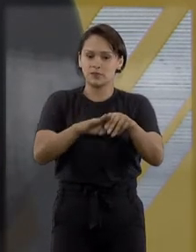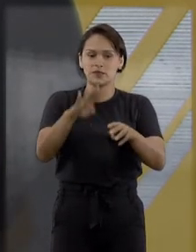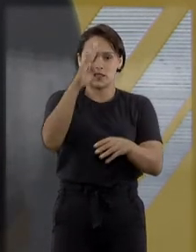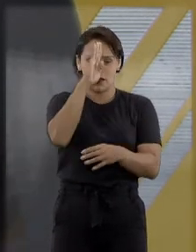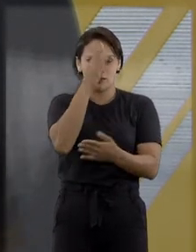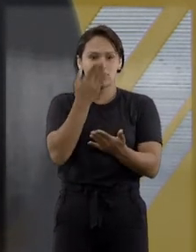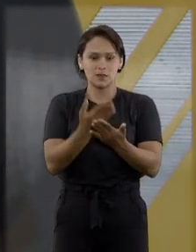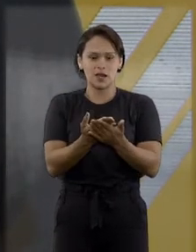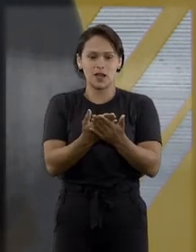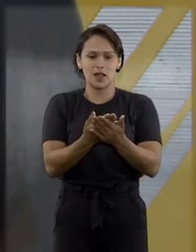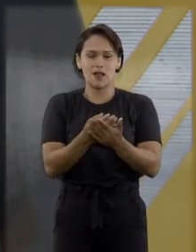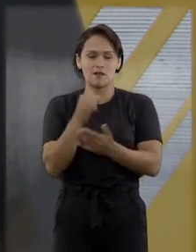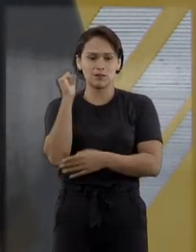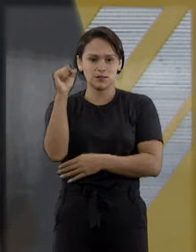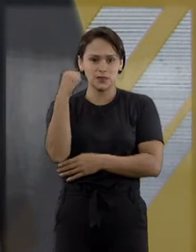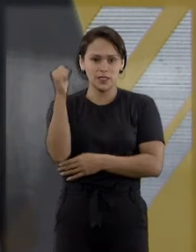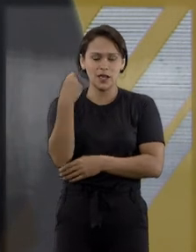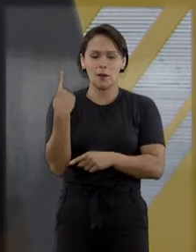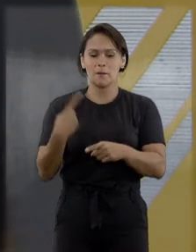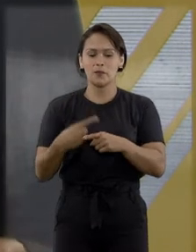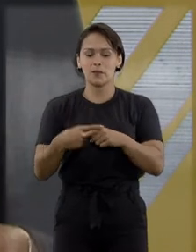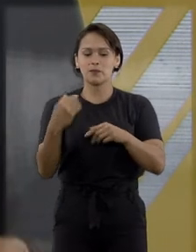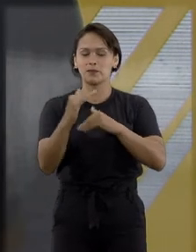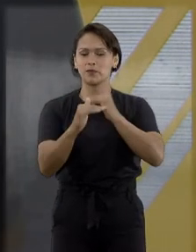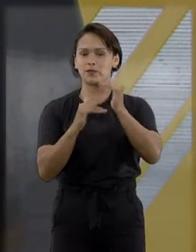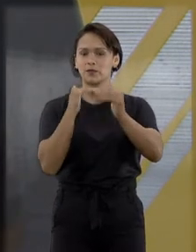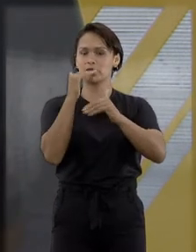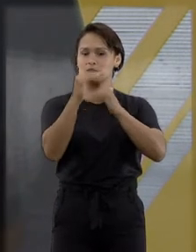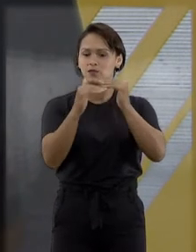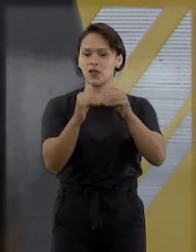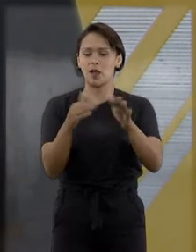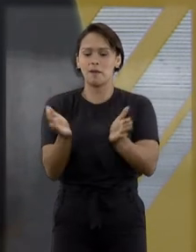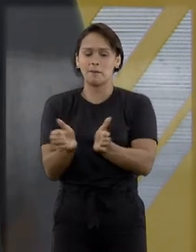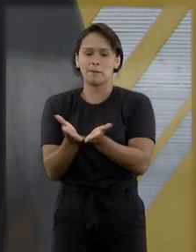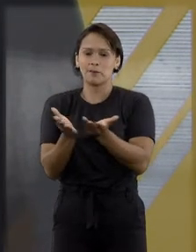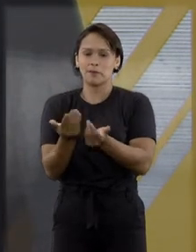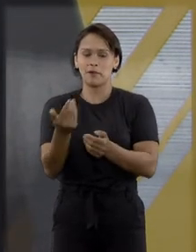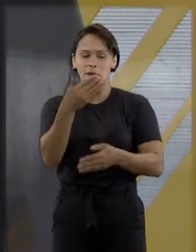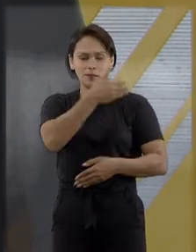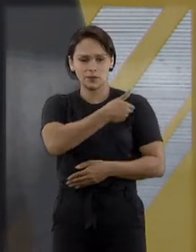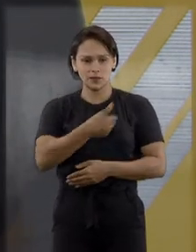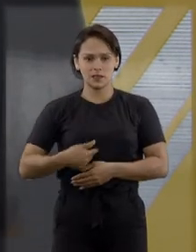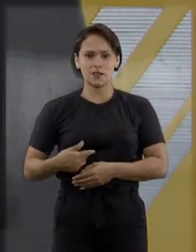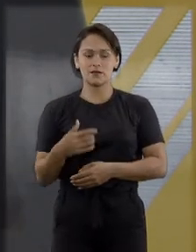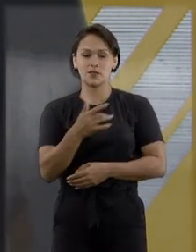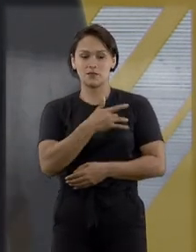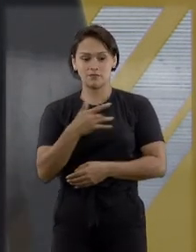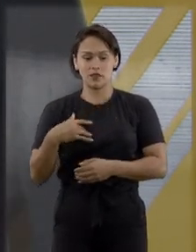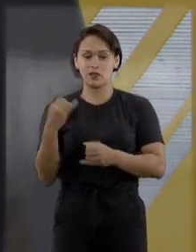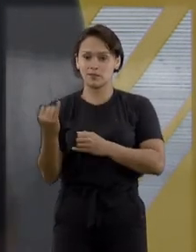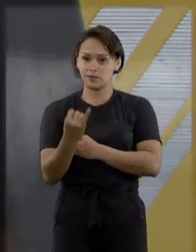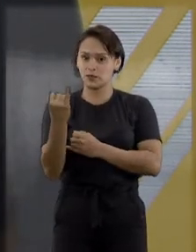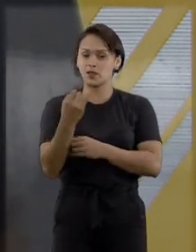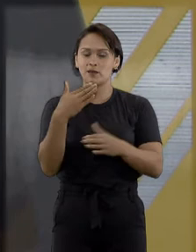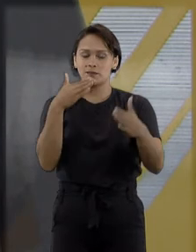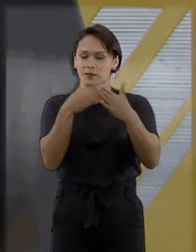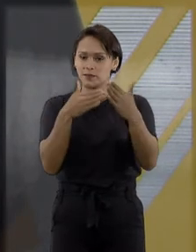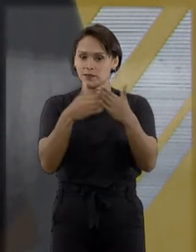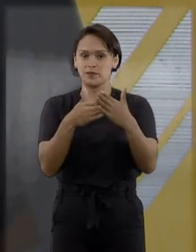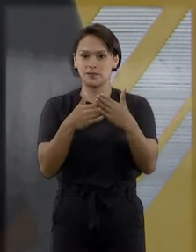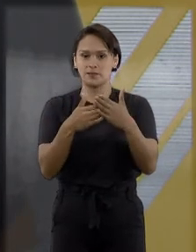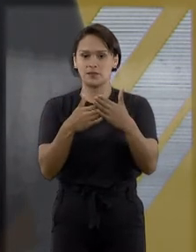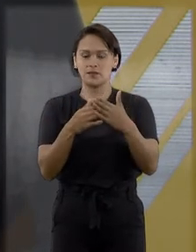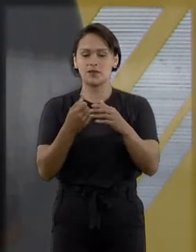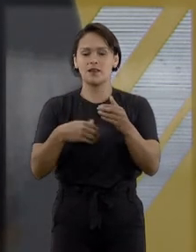foi configurada grave lesão à ordem pública, porque o desenvolvimento da região, que é carente de serviços públicos essenciais, estava sendo